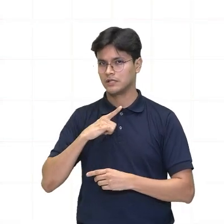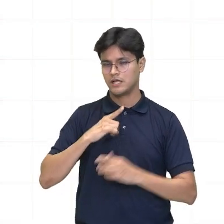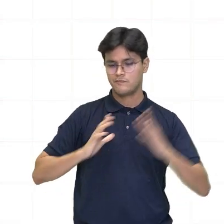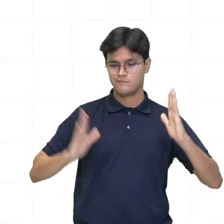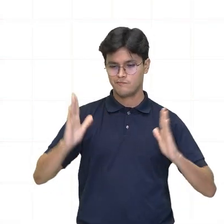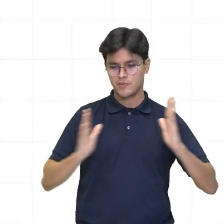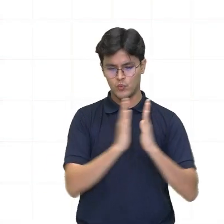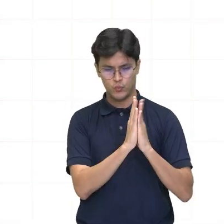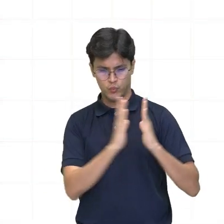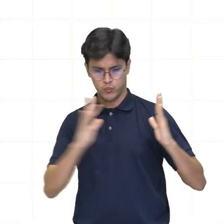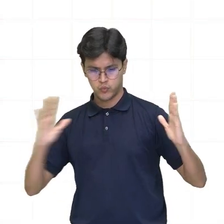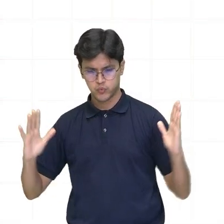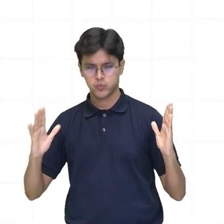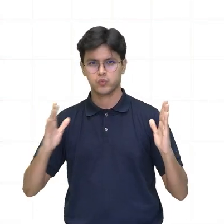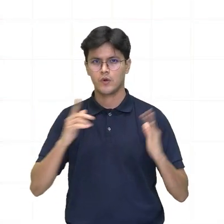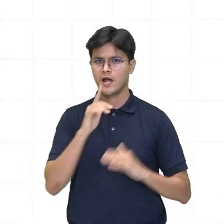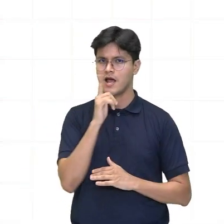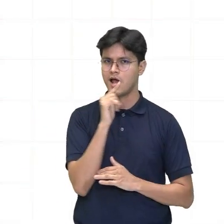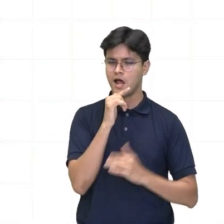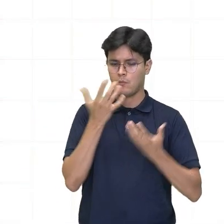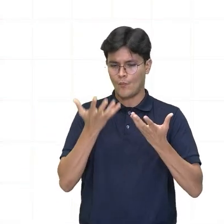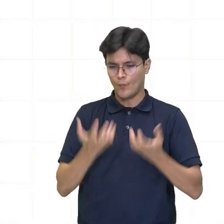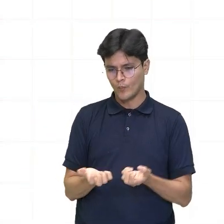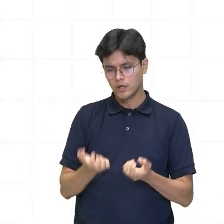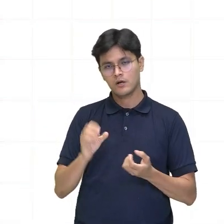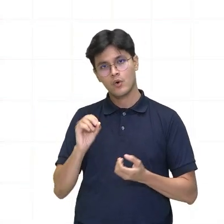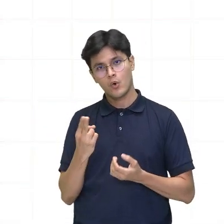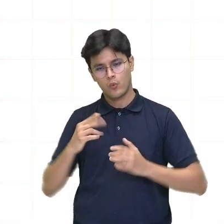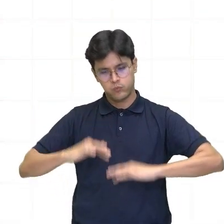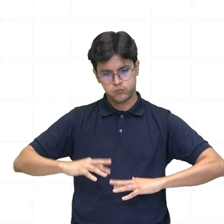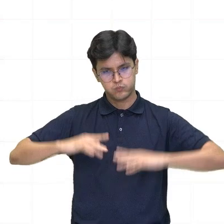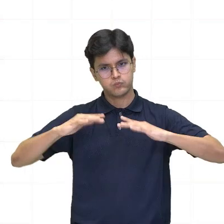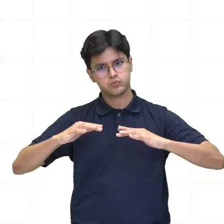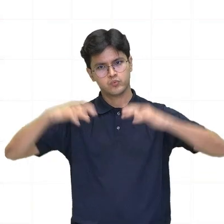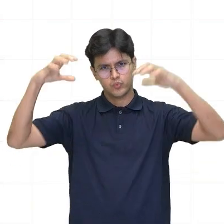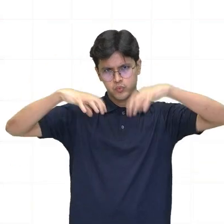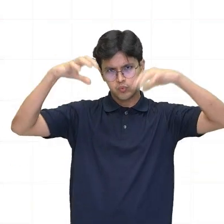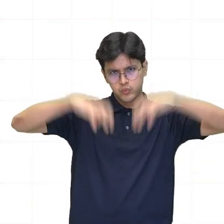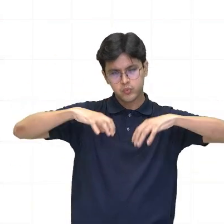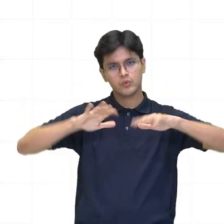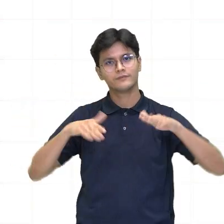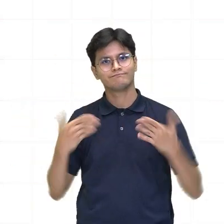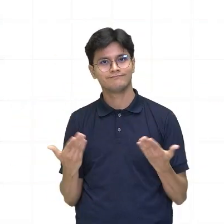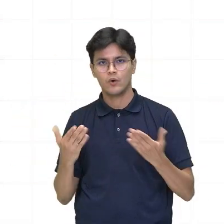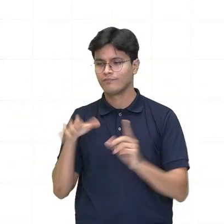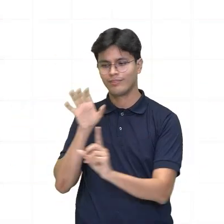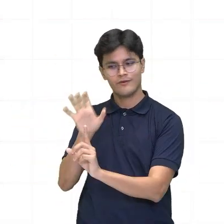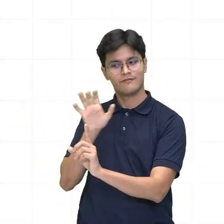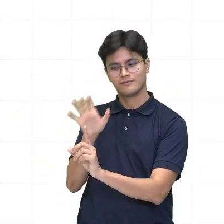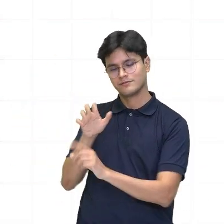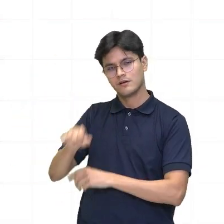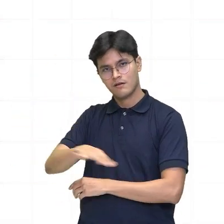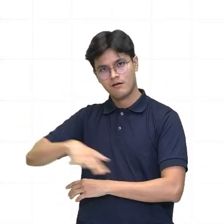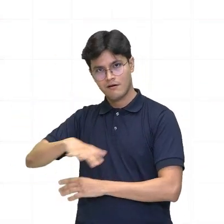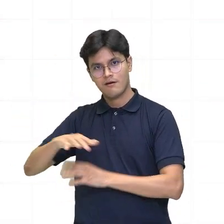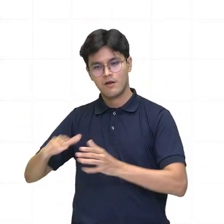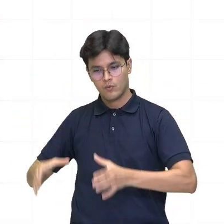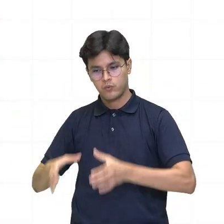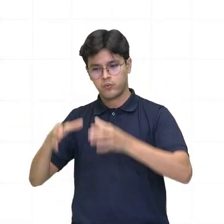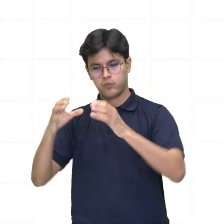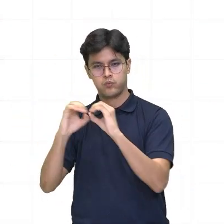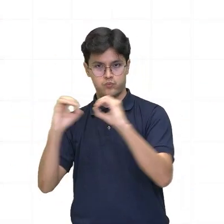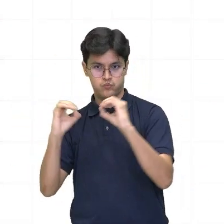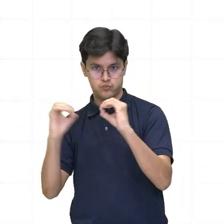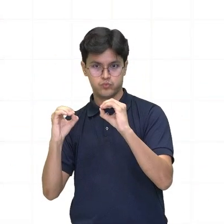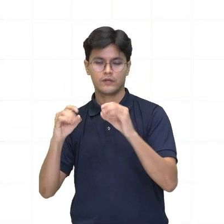isso não vai influenciar aí nessa fonte de energia. Segura, nós temos aí usinas modernas, né? Até mesmo